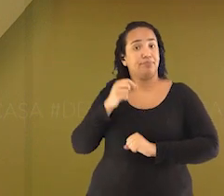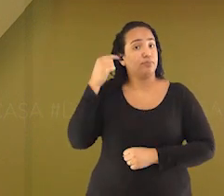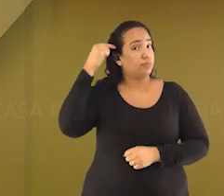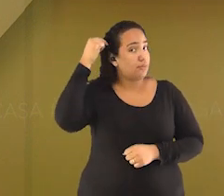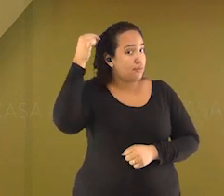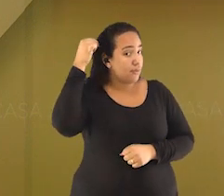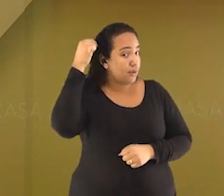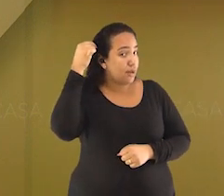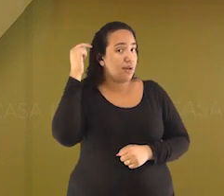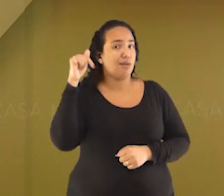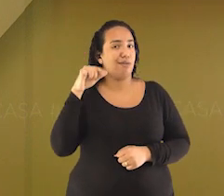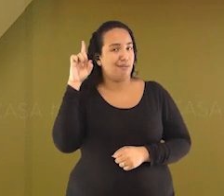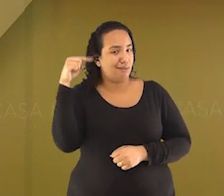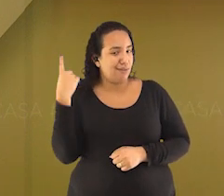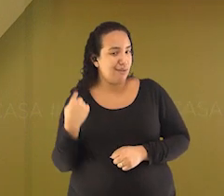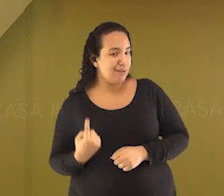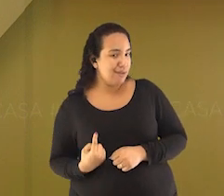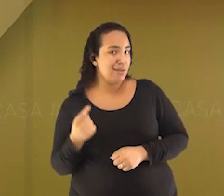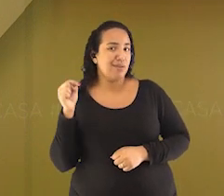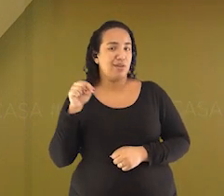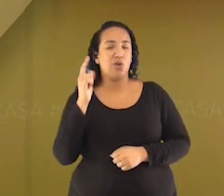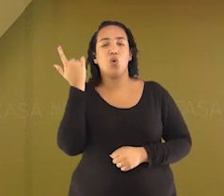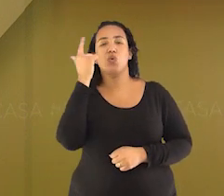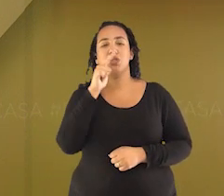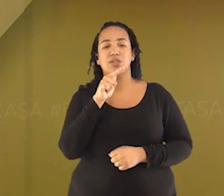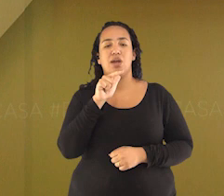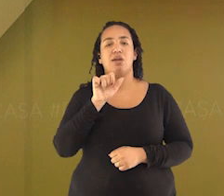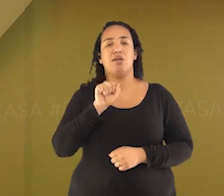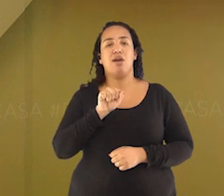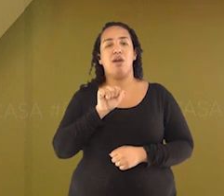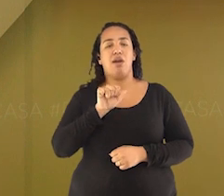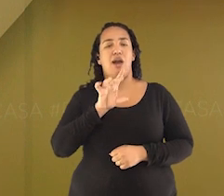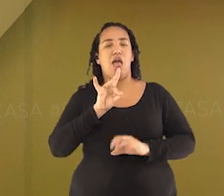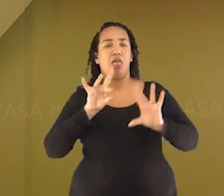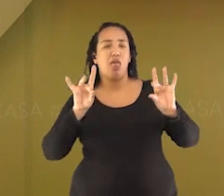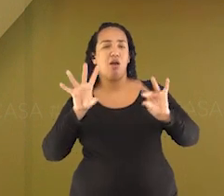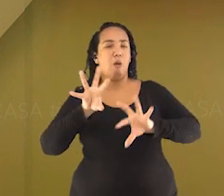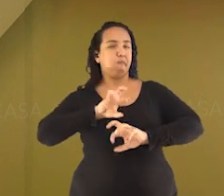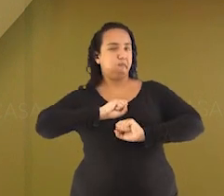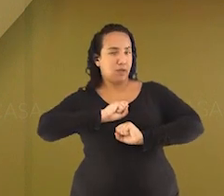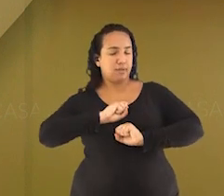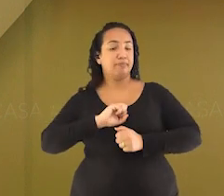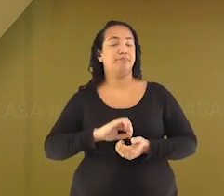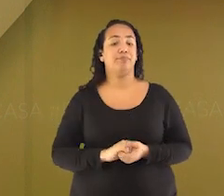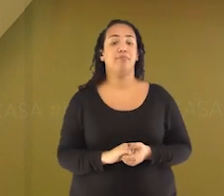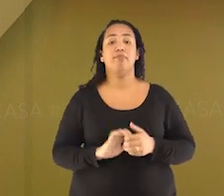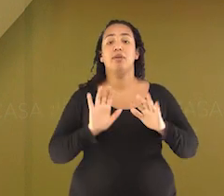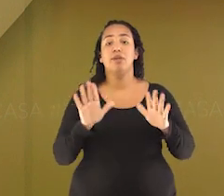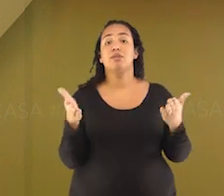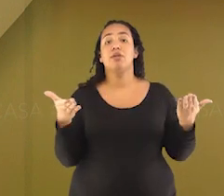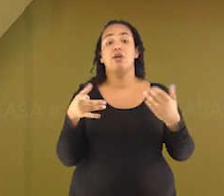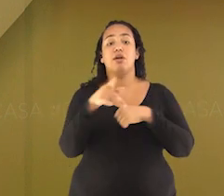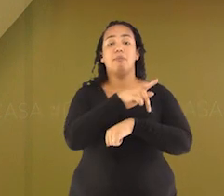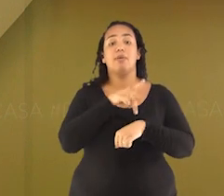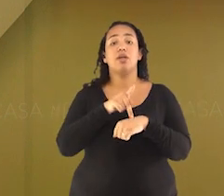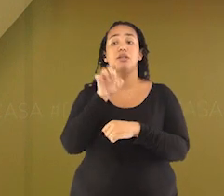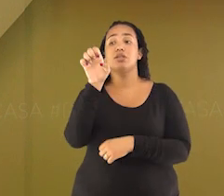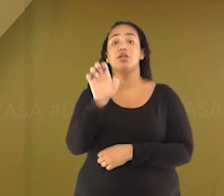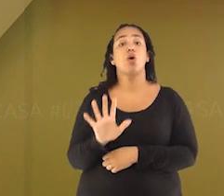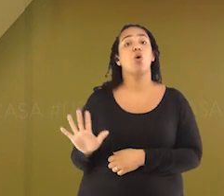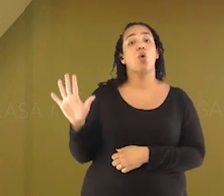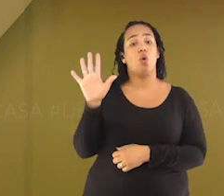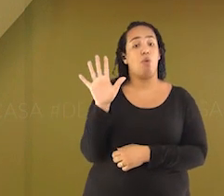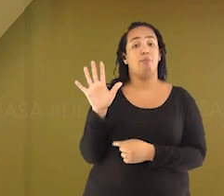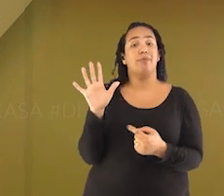entre a cabeça e o ambiente, que serve de refrigeração. Agora a Europa. Por que as diferenças, né?